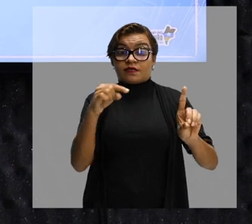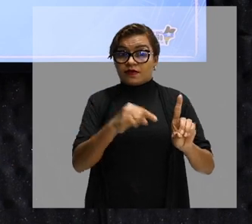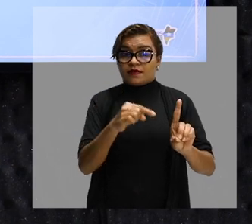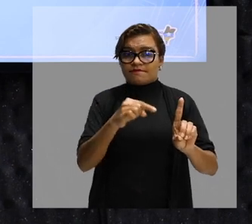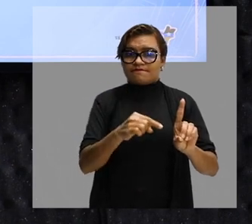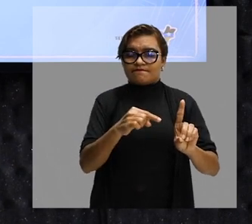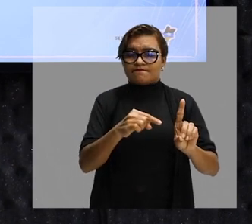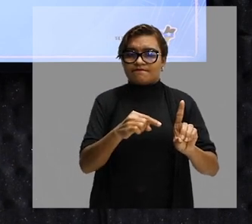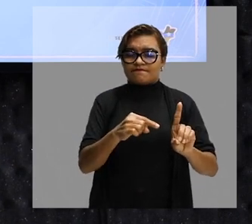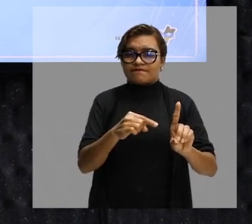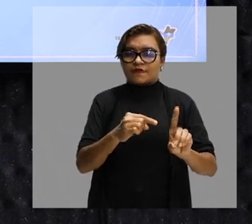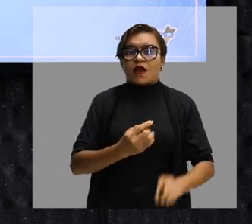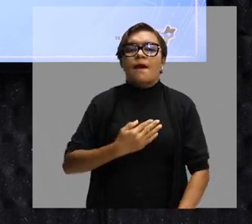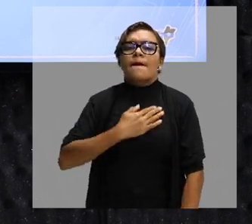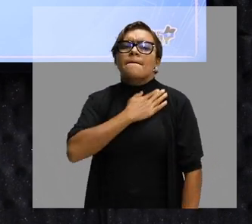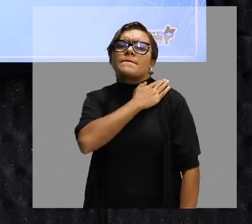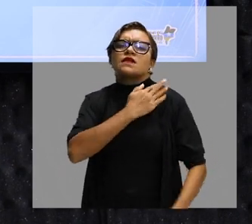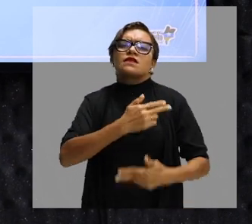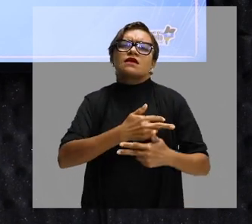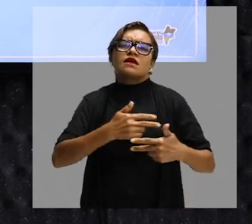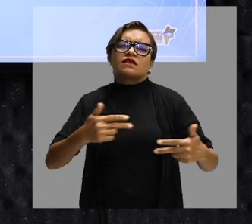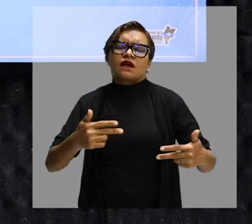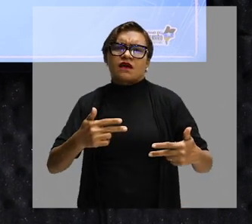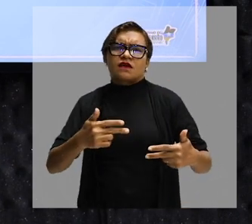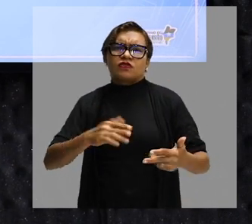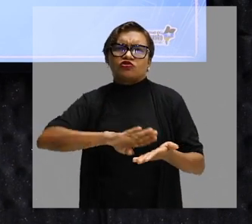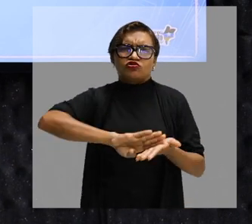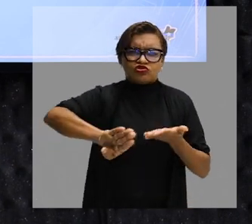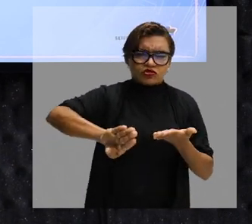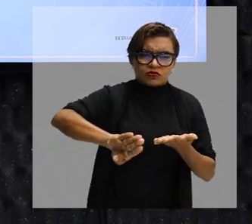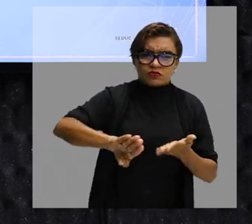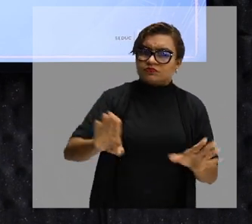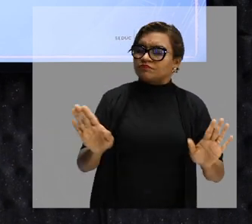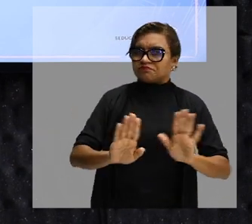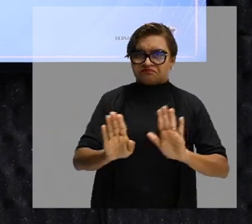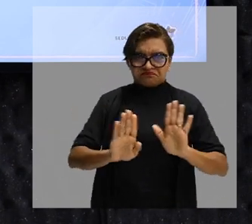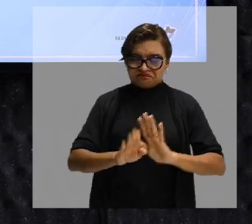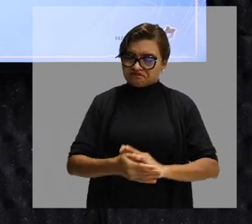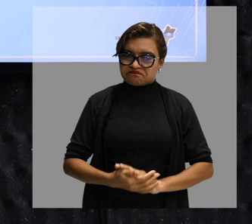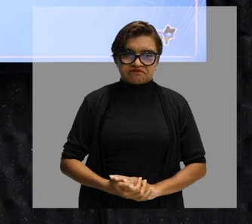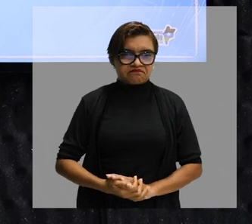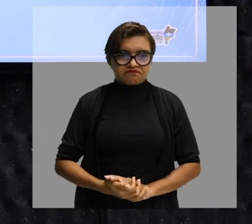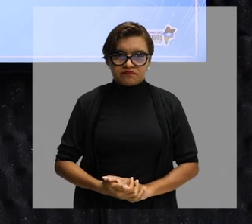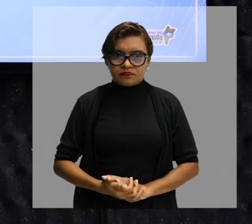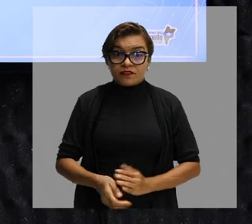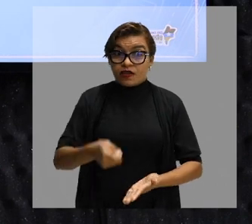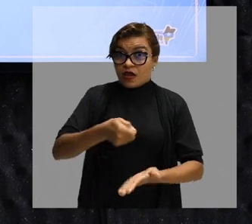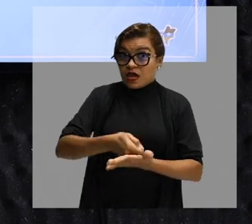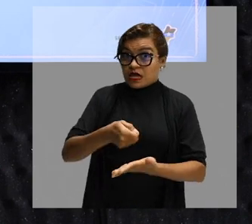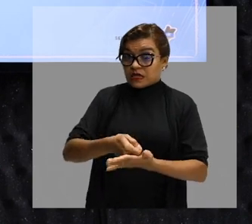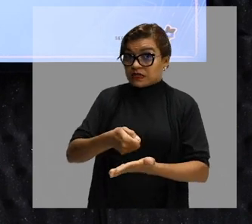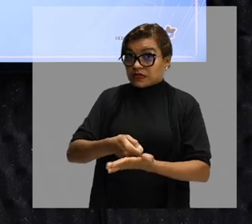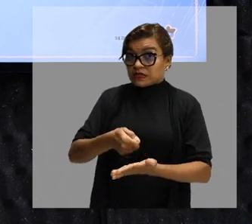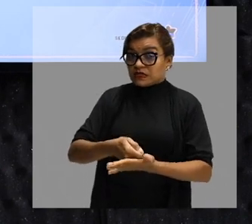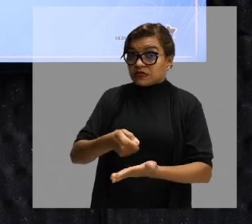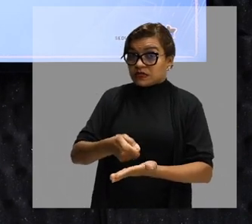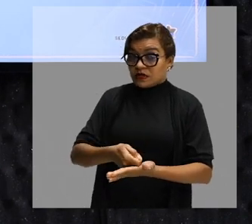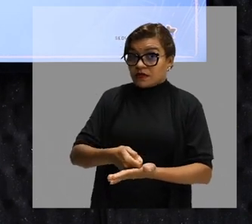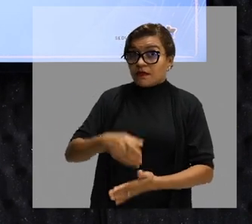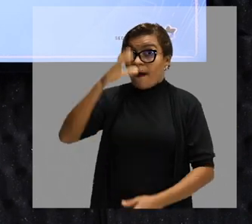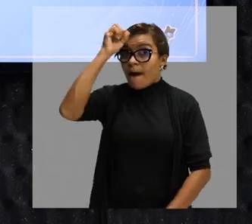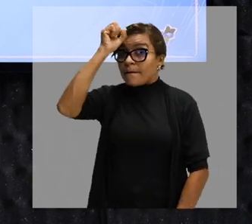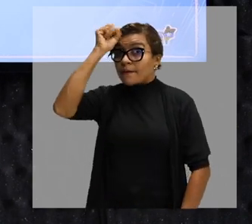não faz muito sentido, não é muito a vibe deste critério de seleção. Exigência da alfabetização,